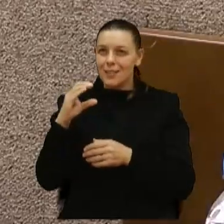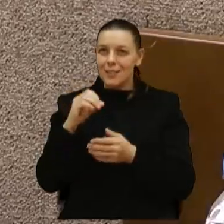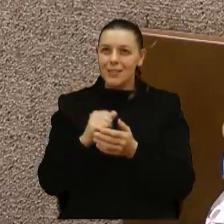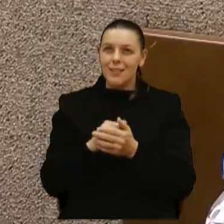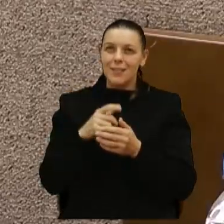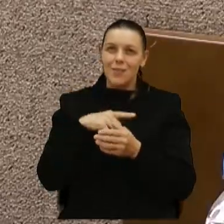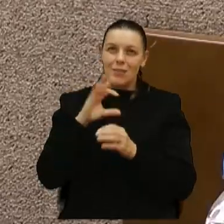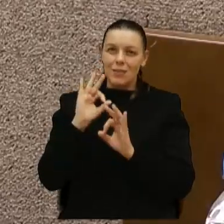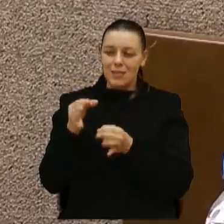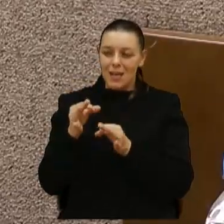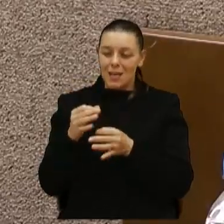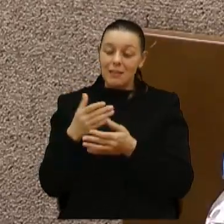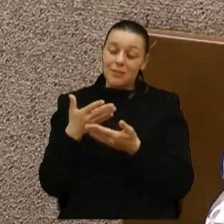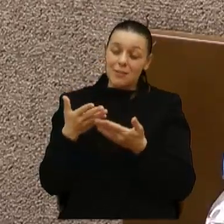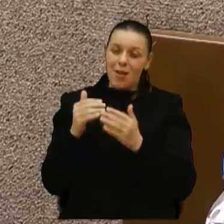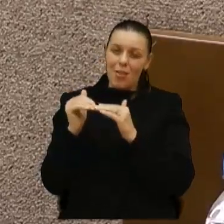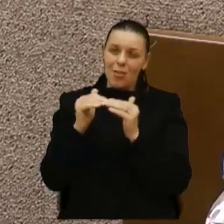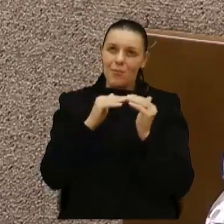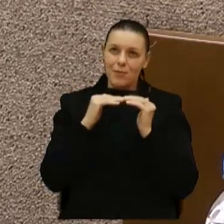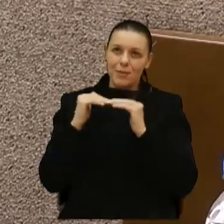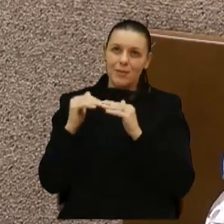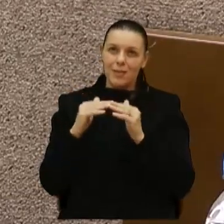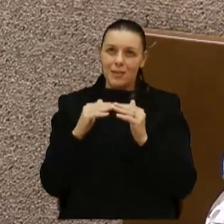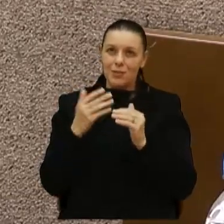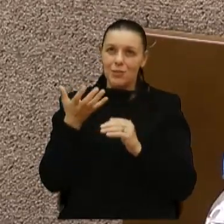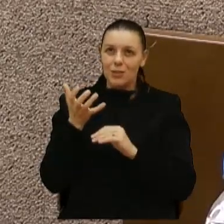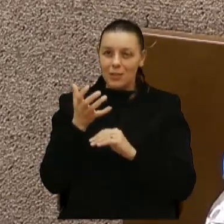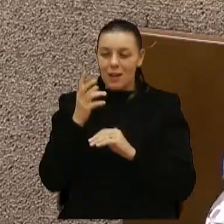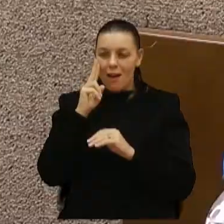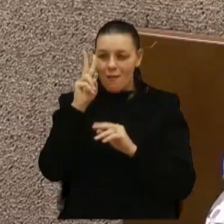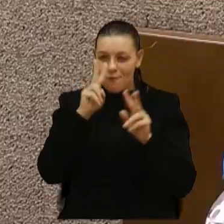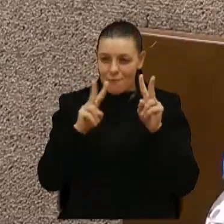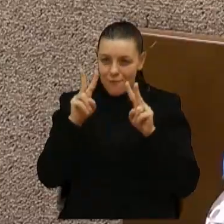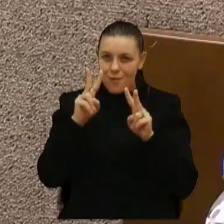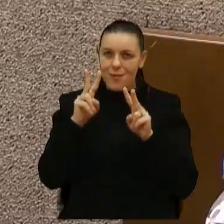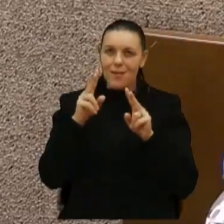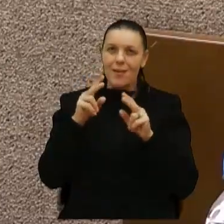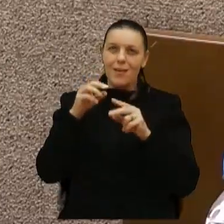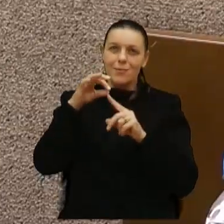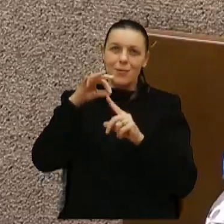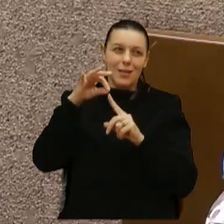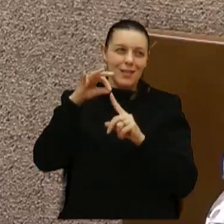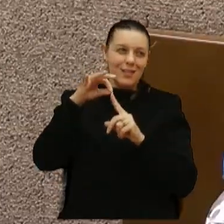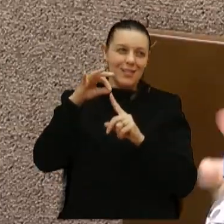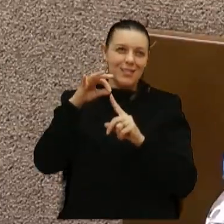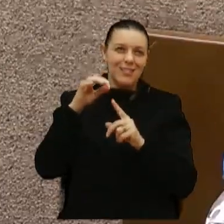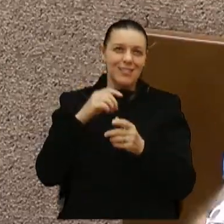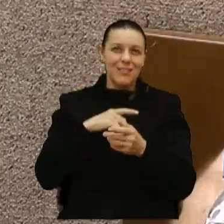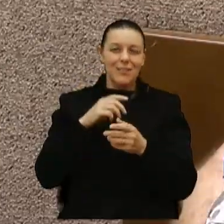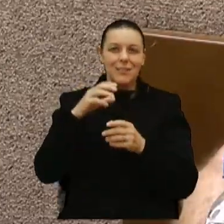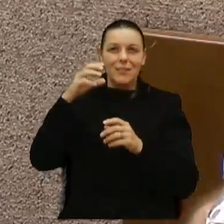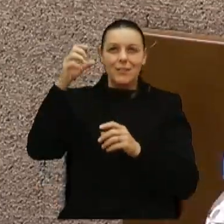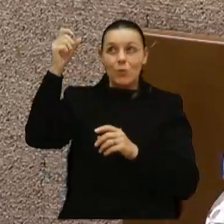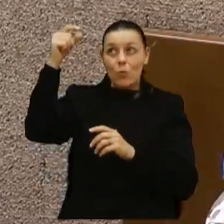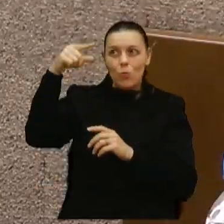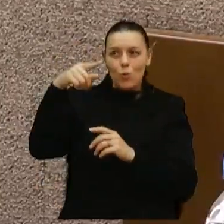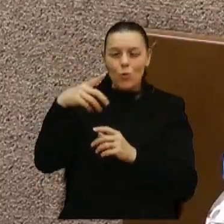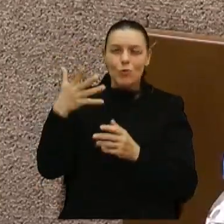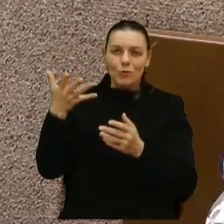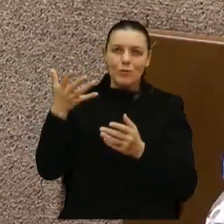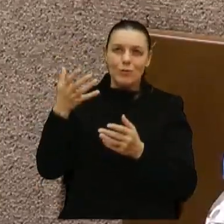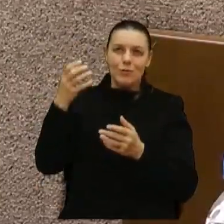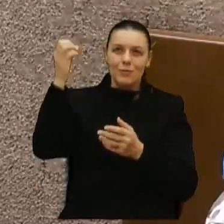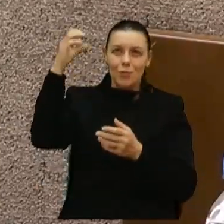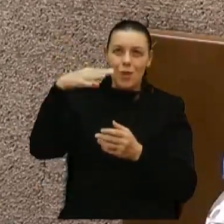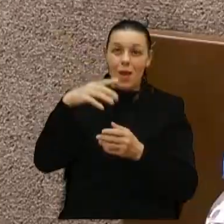dá certo. E eu acredito que vai ser meio unanimidade, todo mundo quer ver as paradas de ônibus melhor iluminadas. Um exemplo que eu dou é a questão ali do